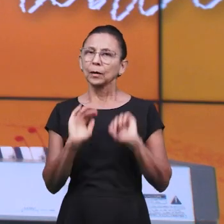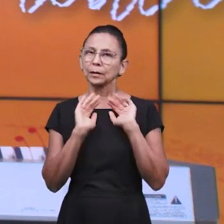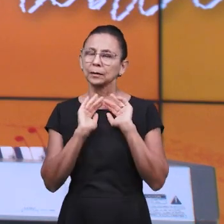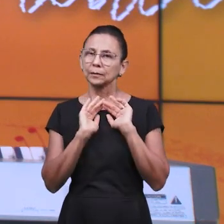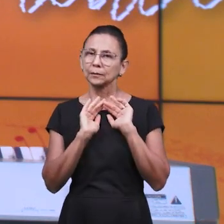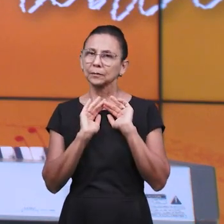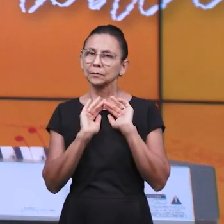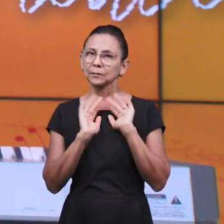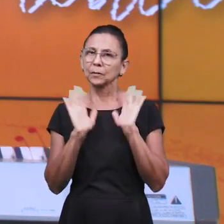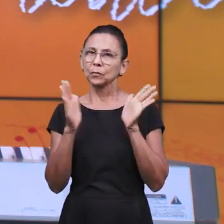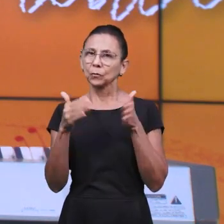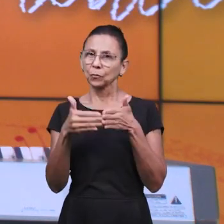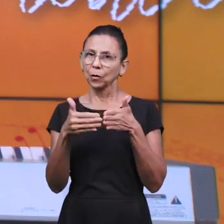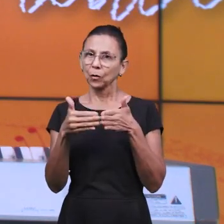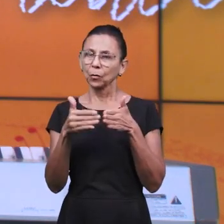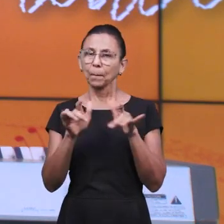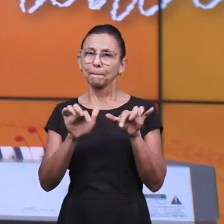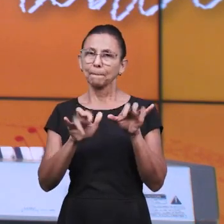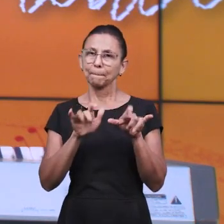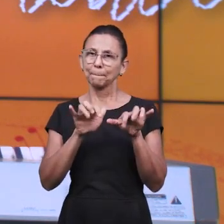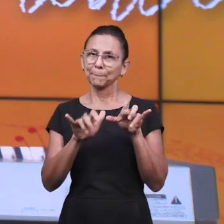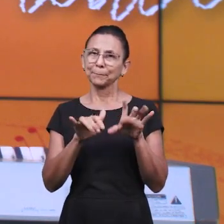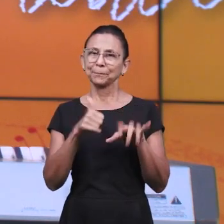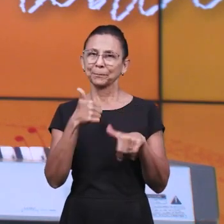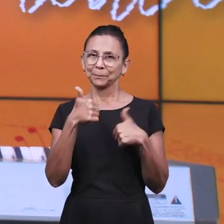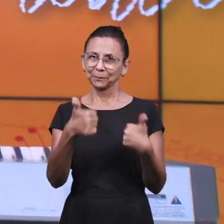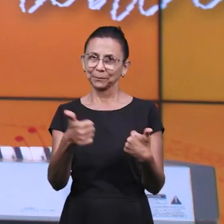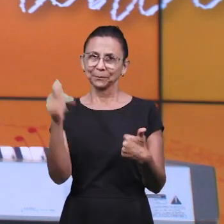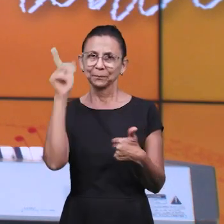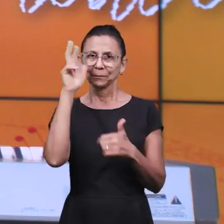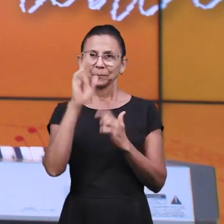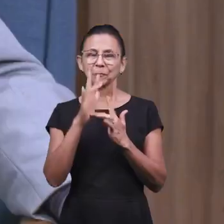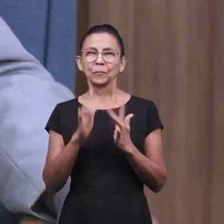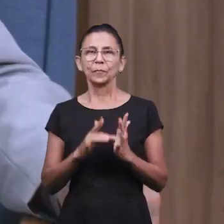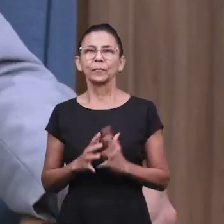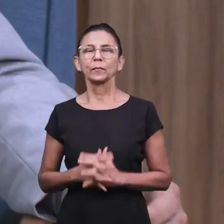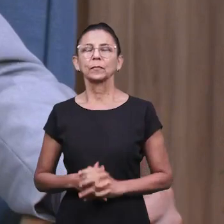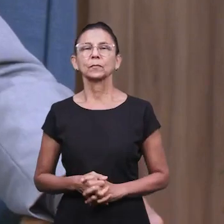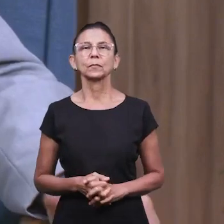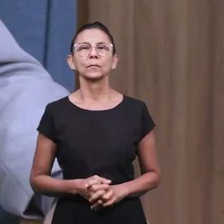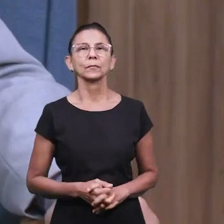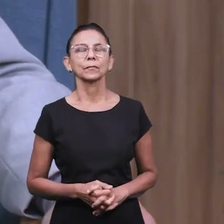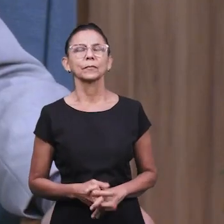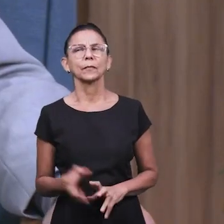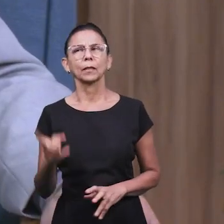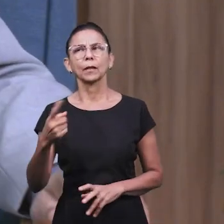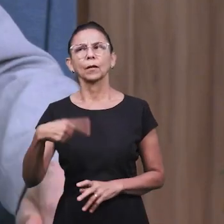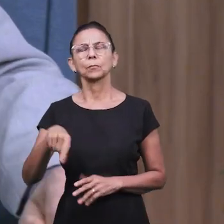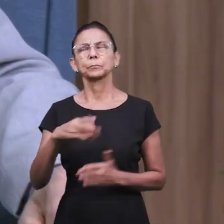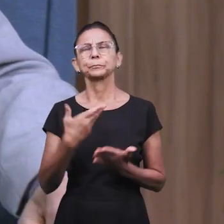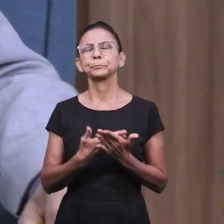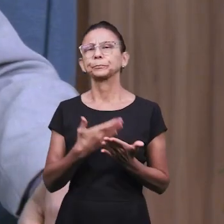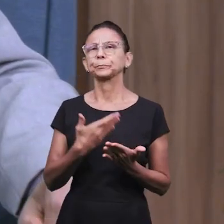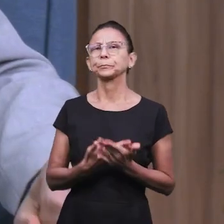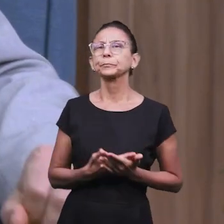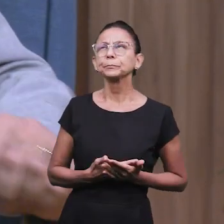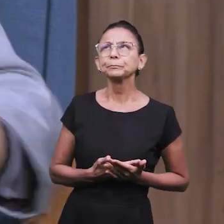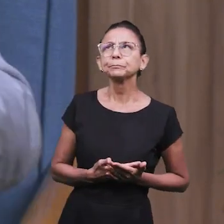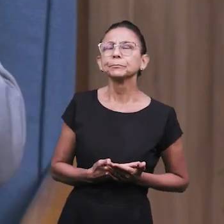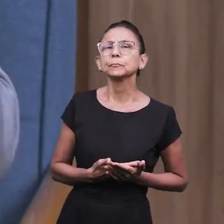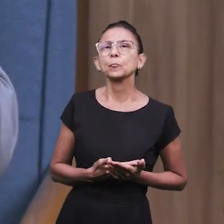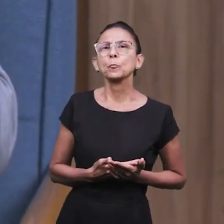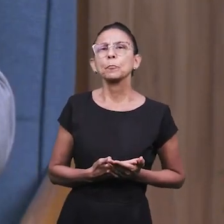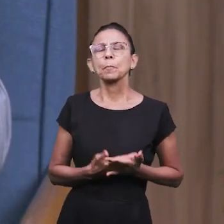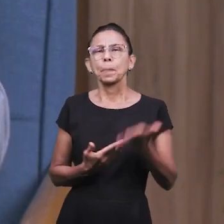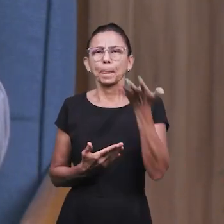será mais direcionado para os pianistas. A paz do Senhor. A gente já estudou aqui no programa sobre